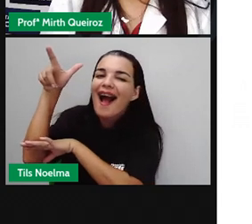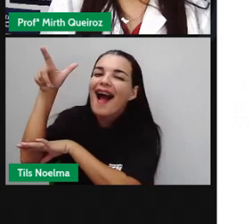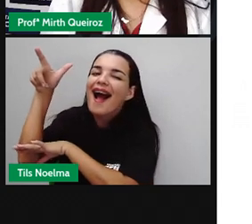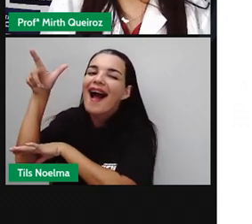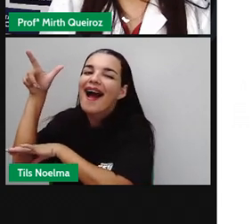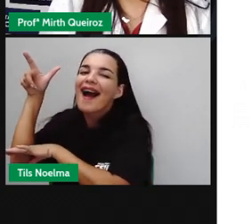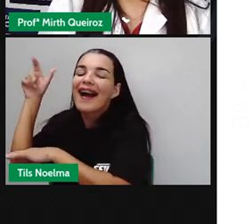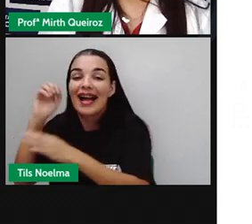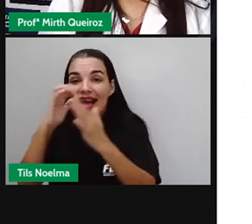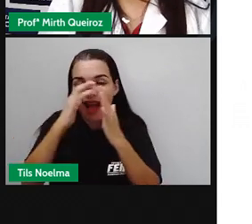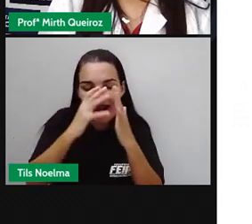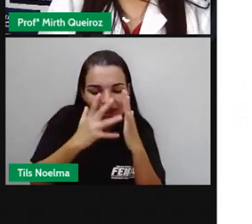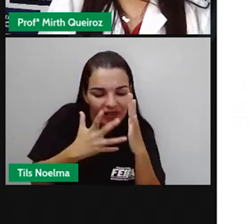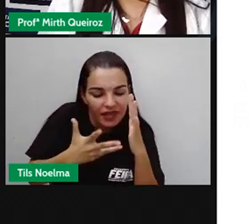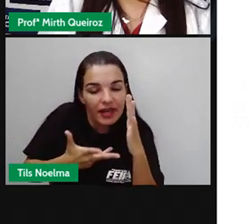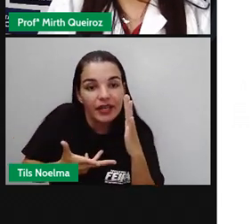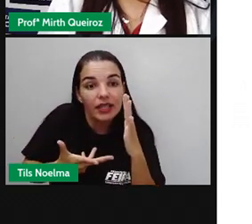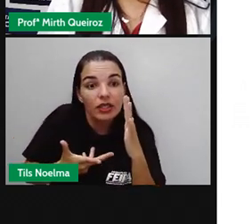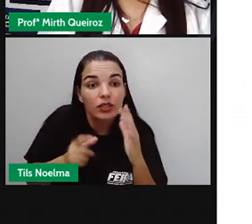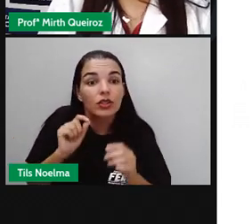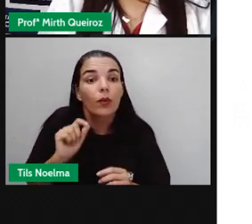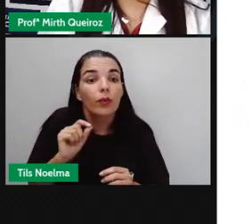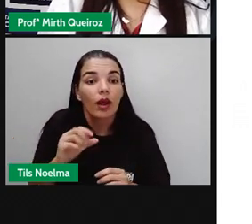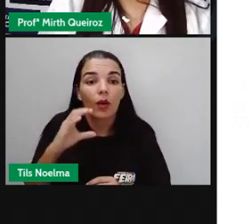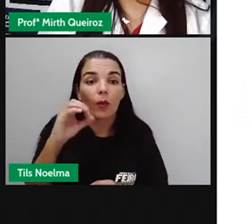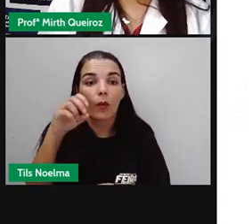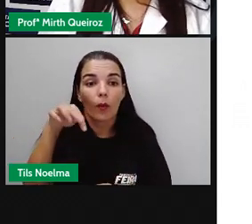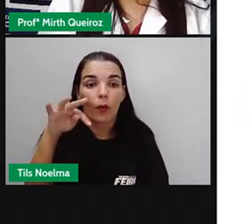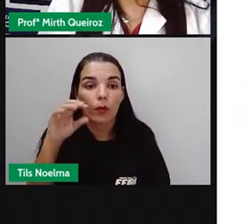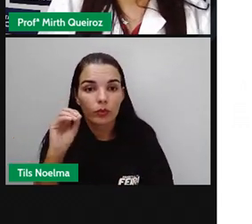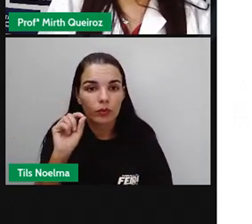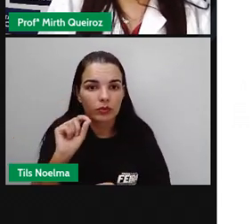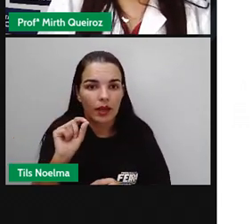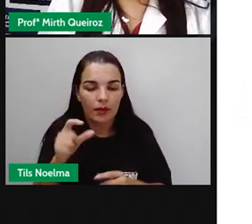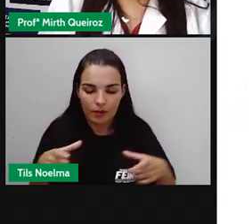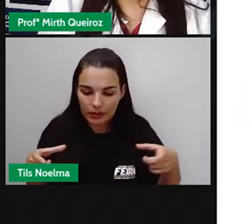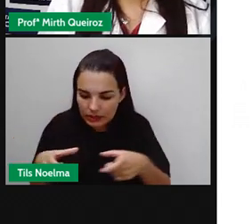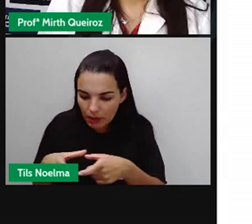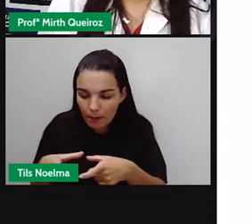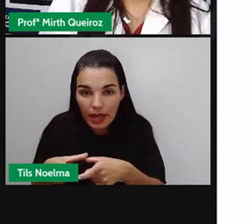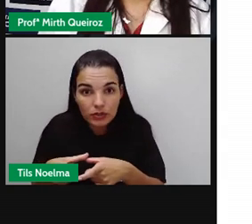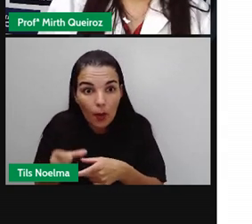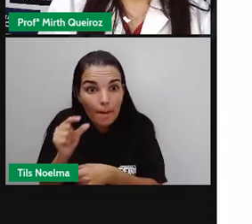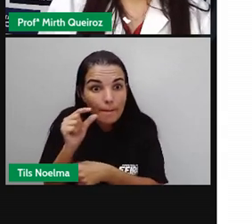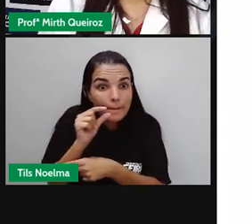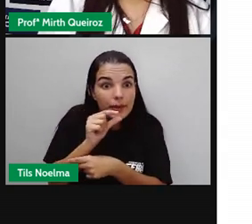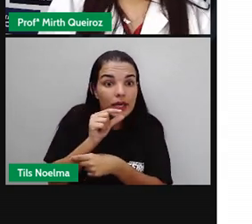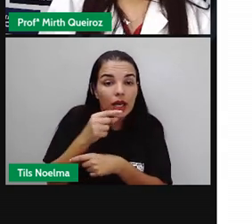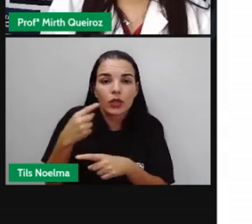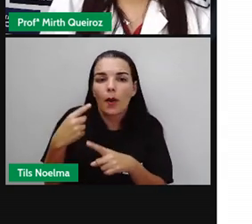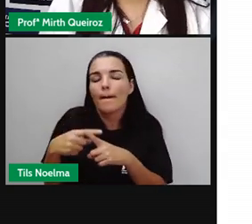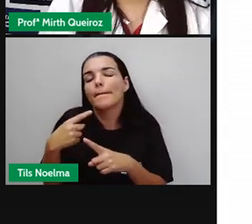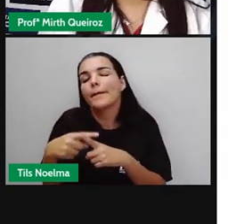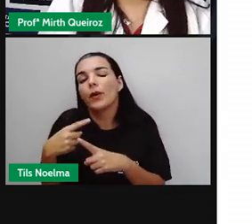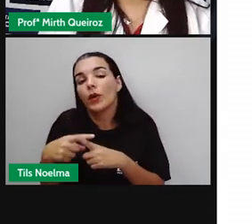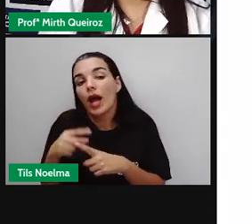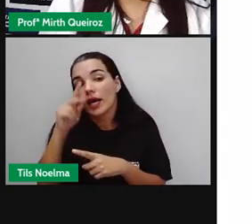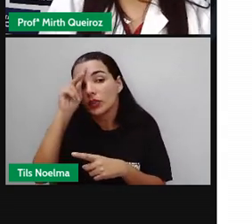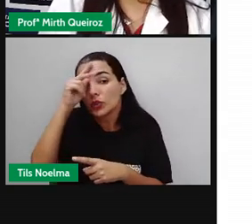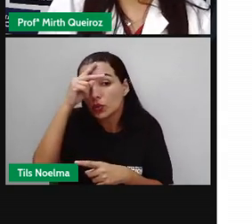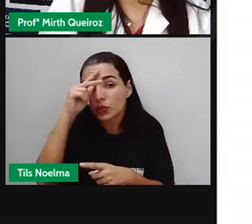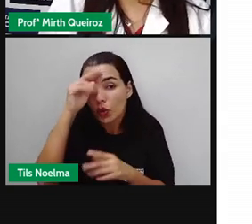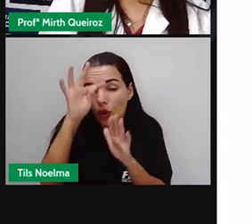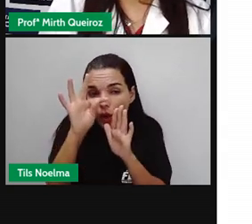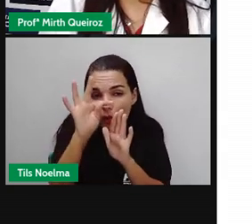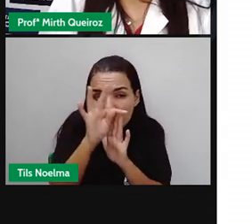As características do conto, quais são? Primeiro, o espaço delimitado. Por se tratar de uma história que ela